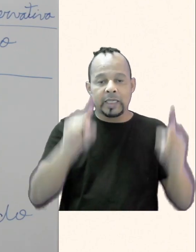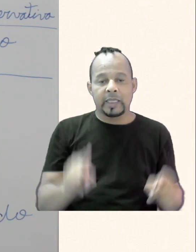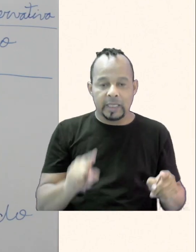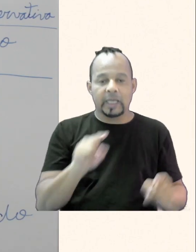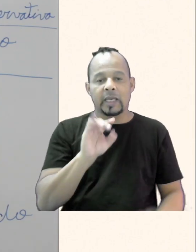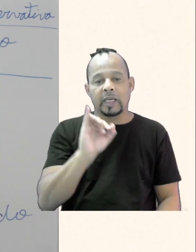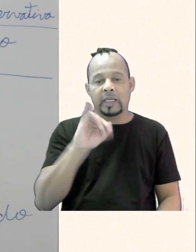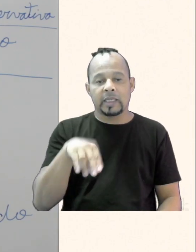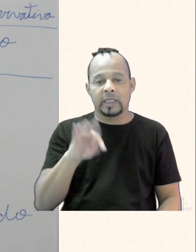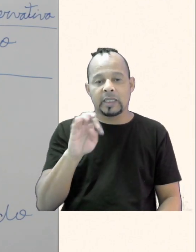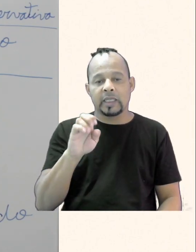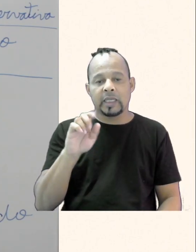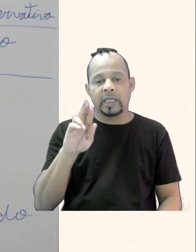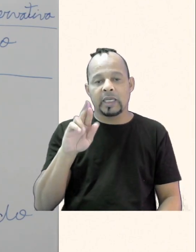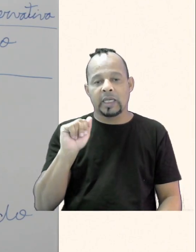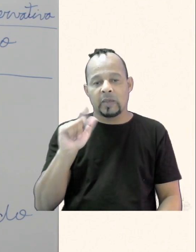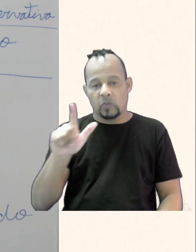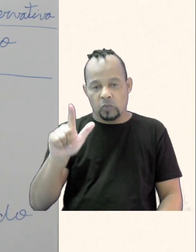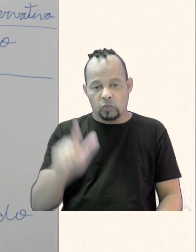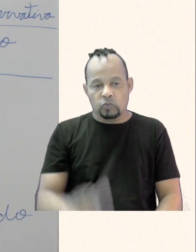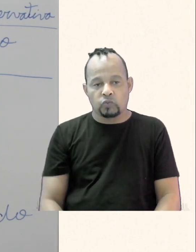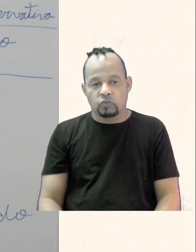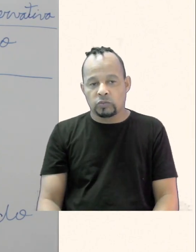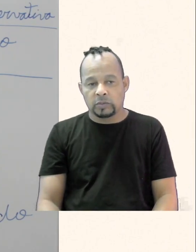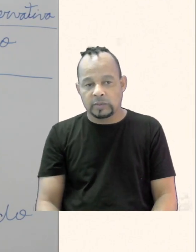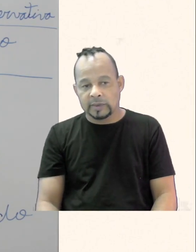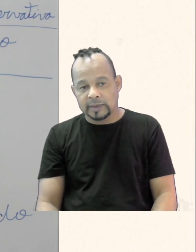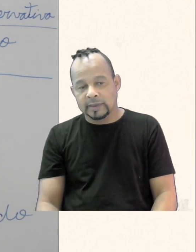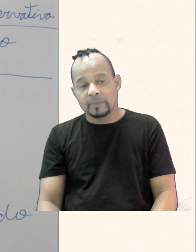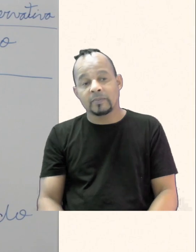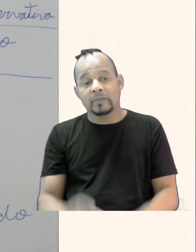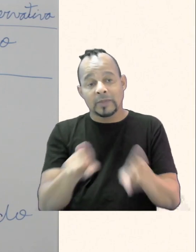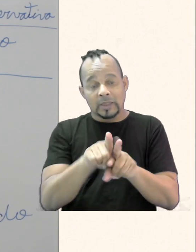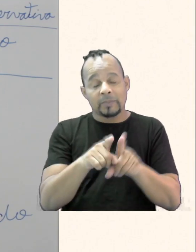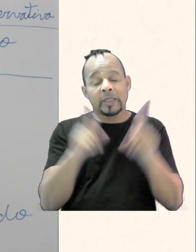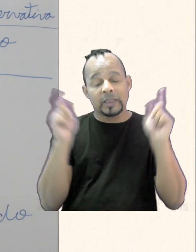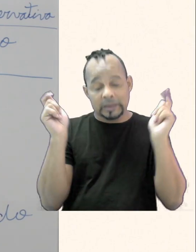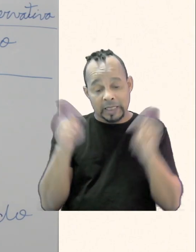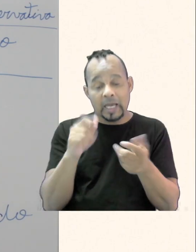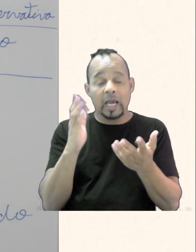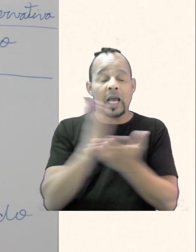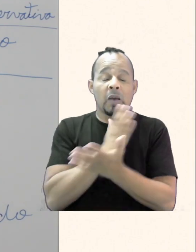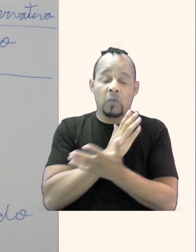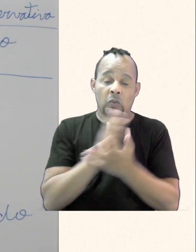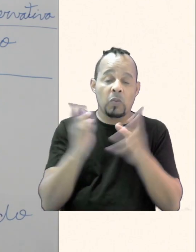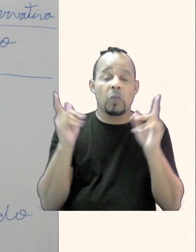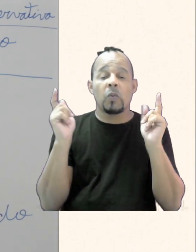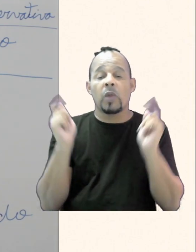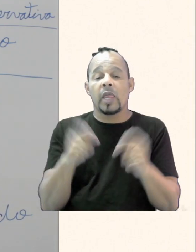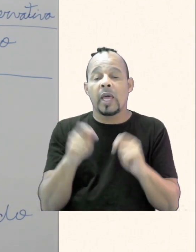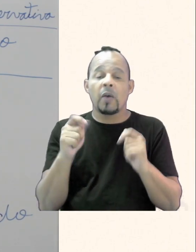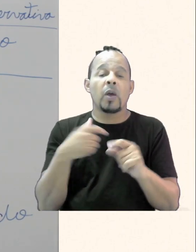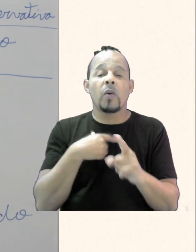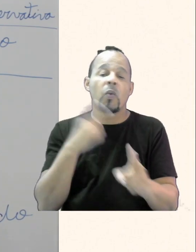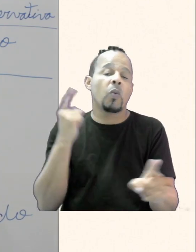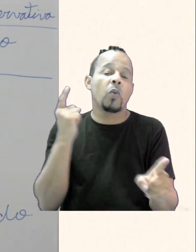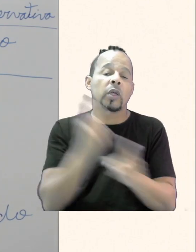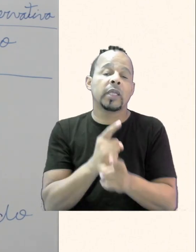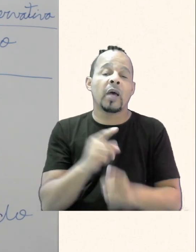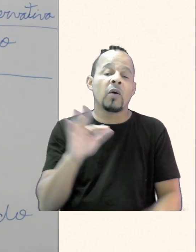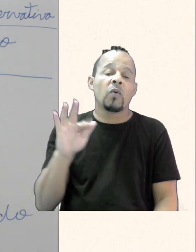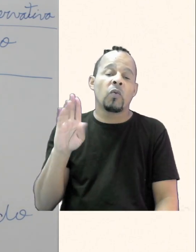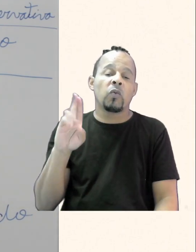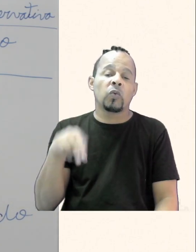em alguns casos, é possível, inclusive, eu encontrar uma função